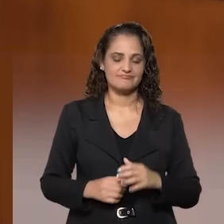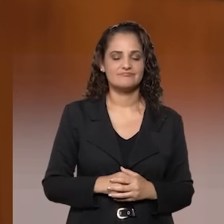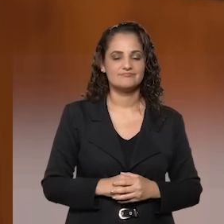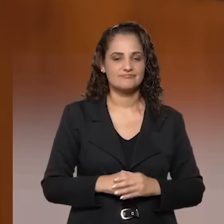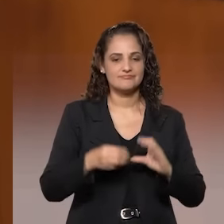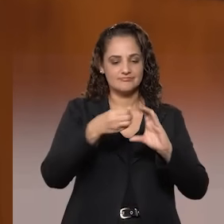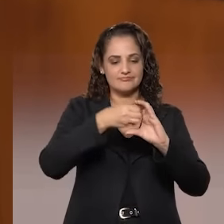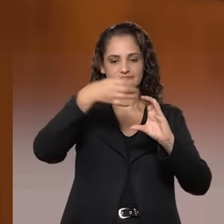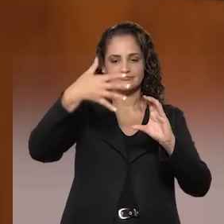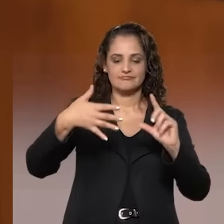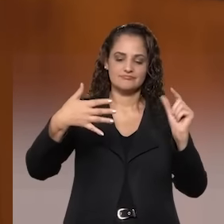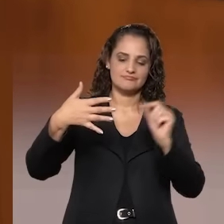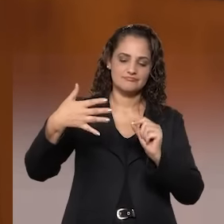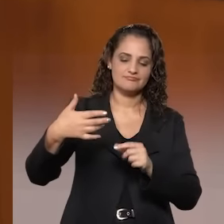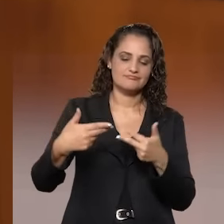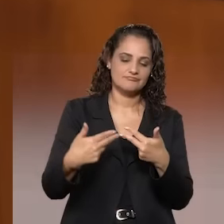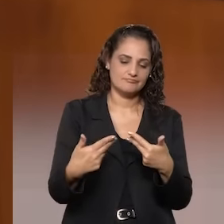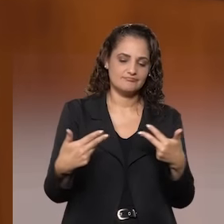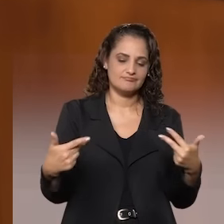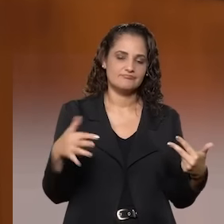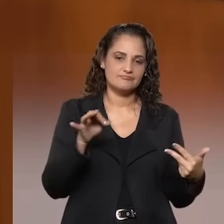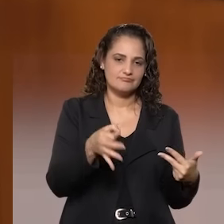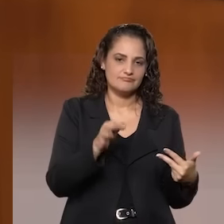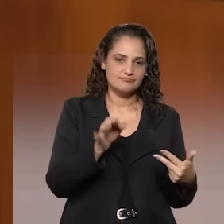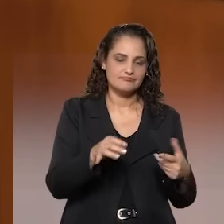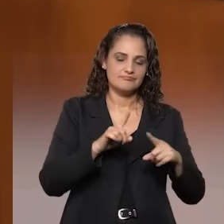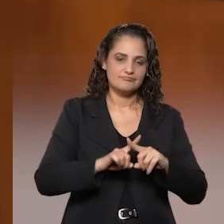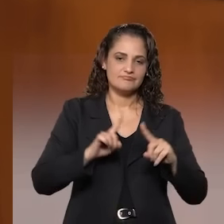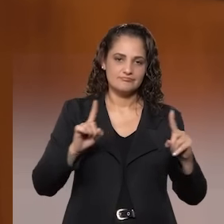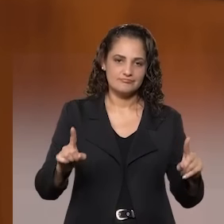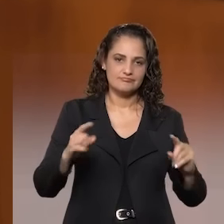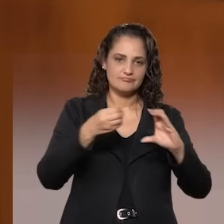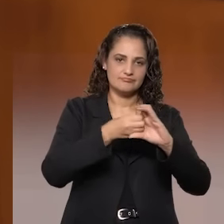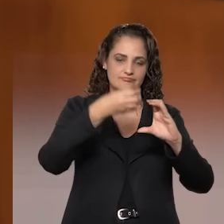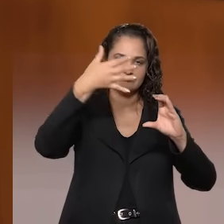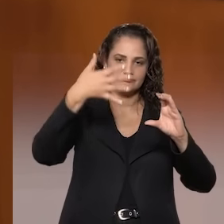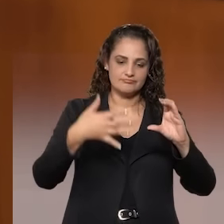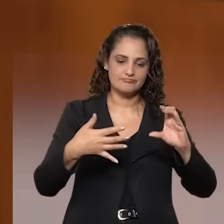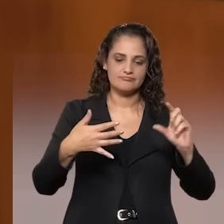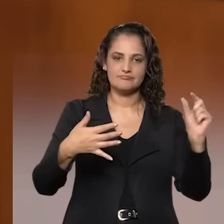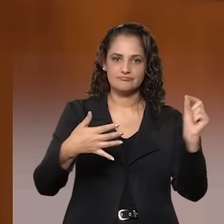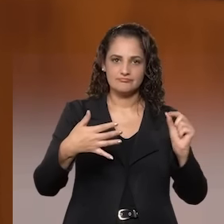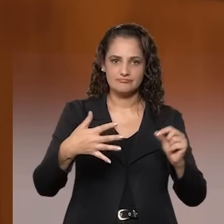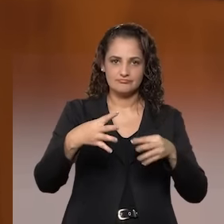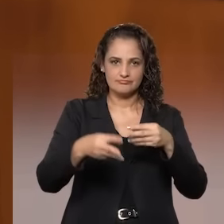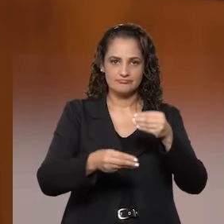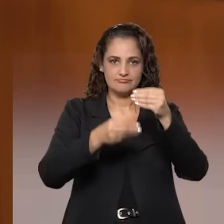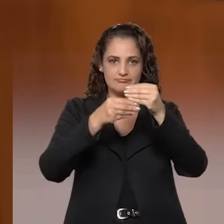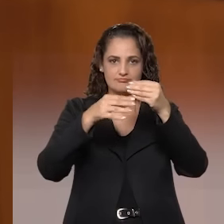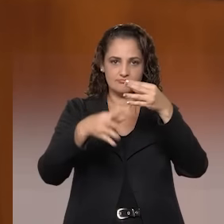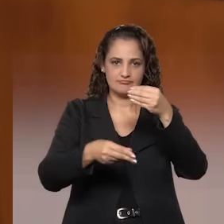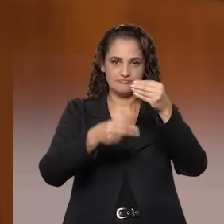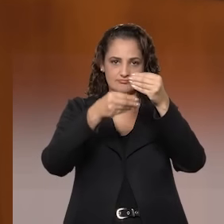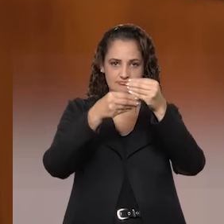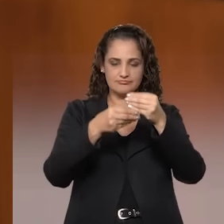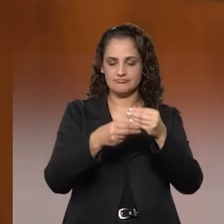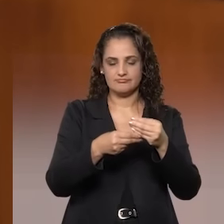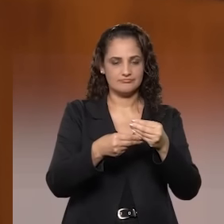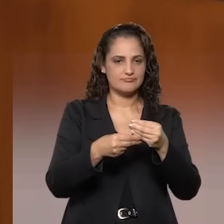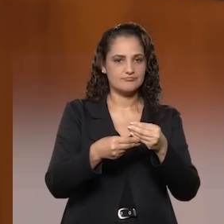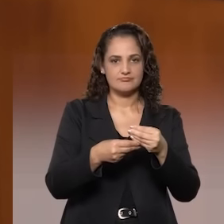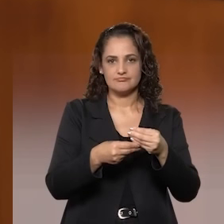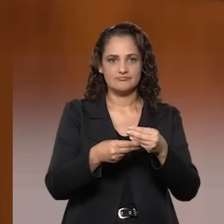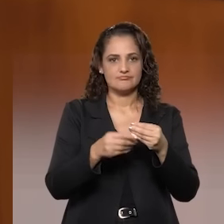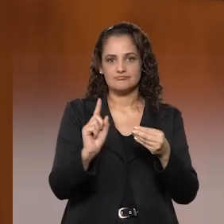com características diversas sim mas essas características elas são complementares